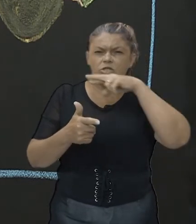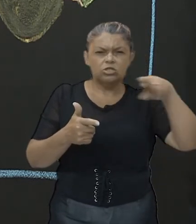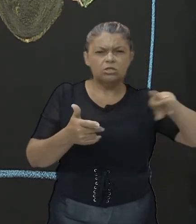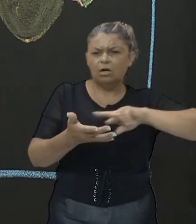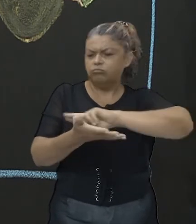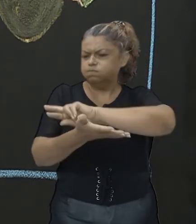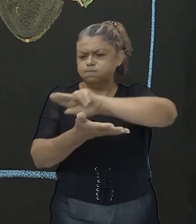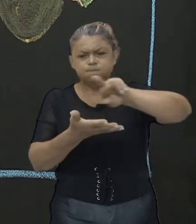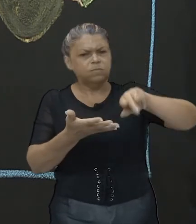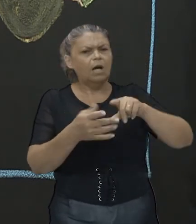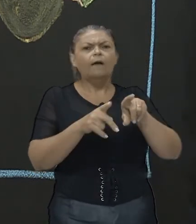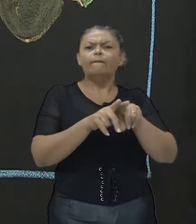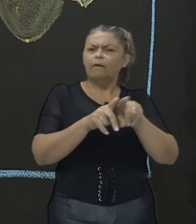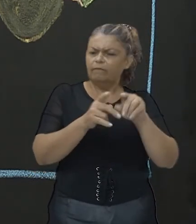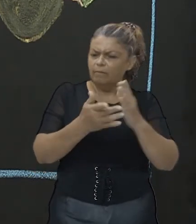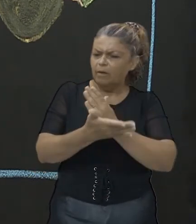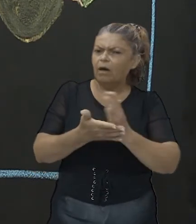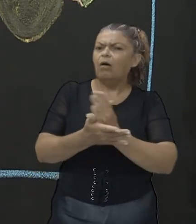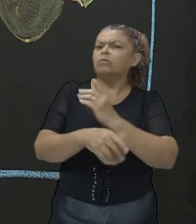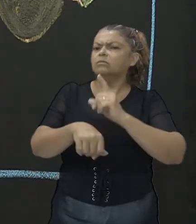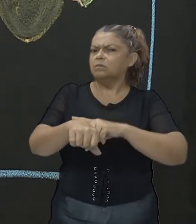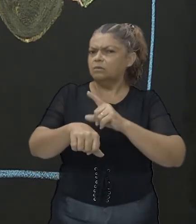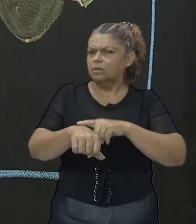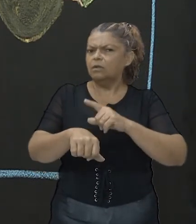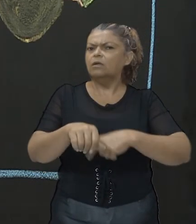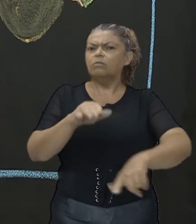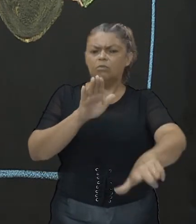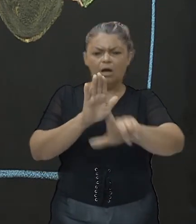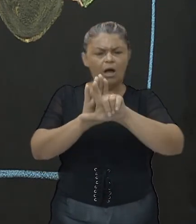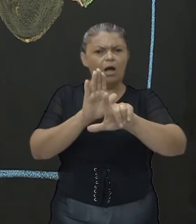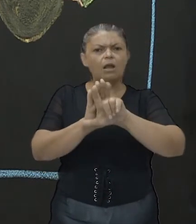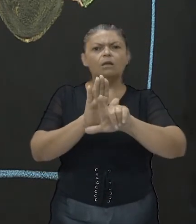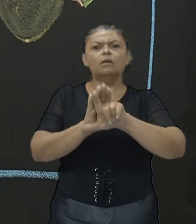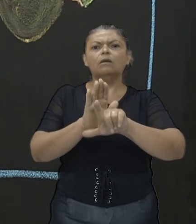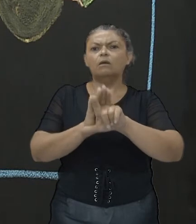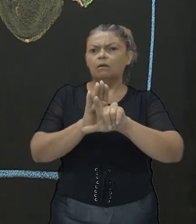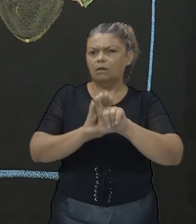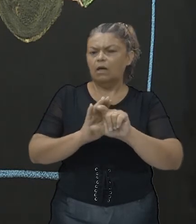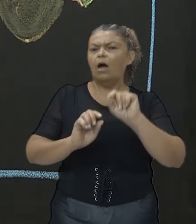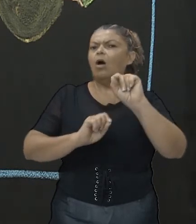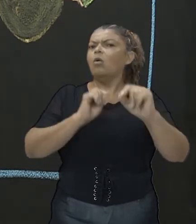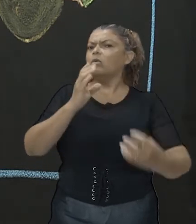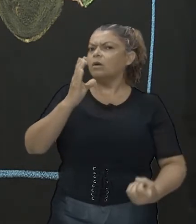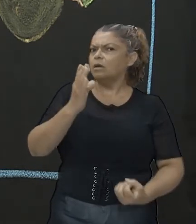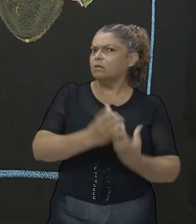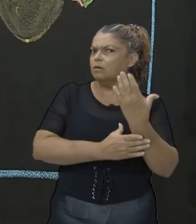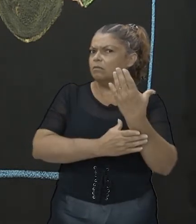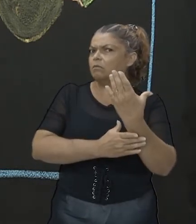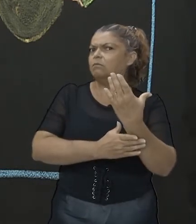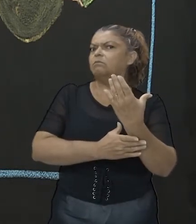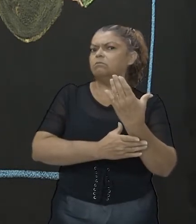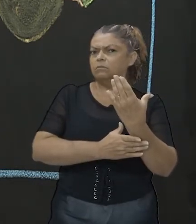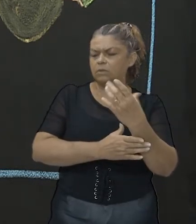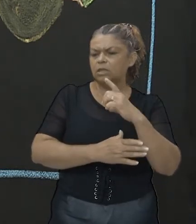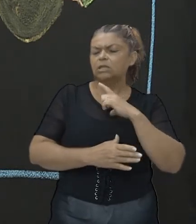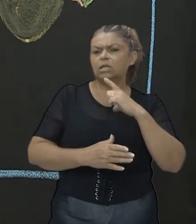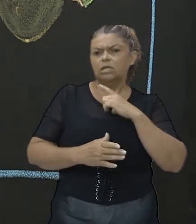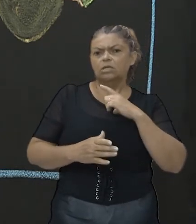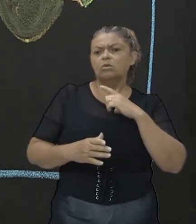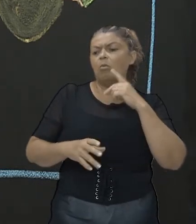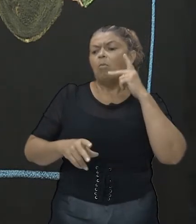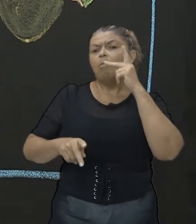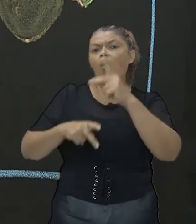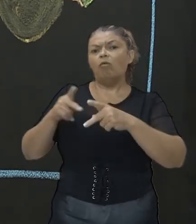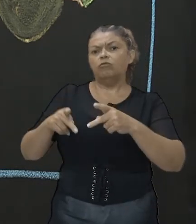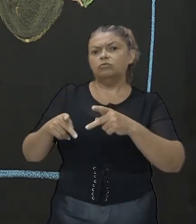muito tempo também firmada em forma de lei, acaba gerando essa grande desigualdade no território da Índia.